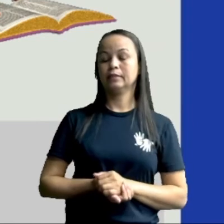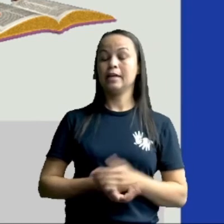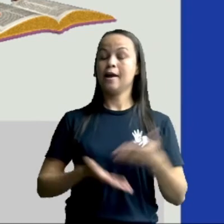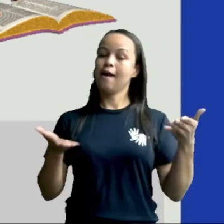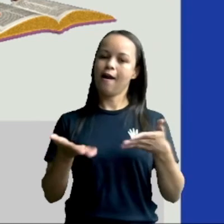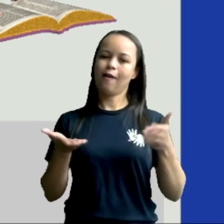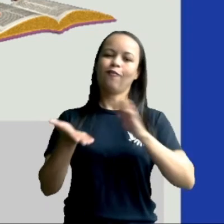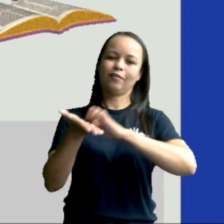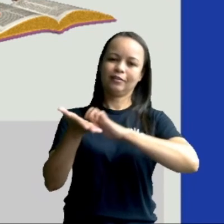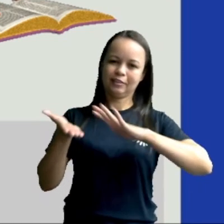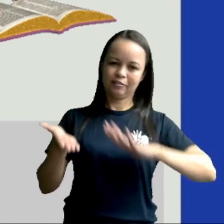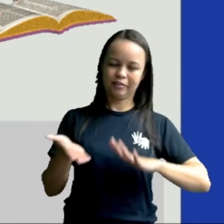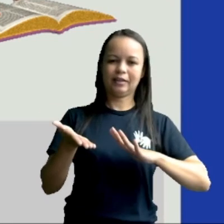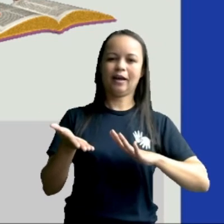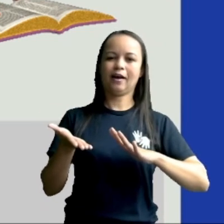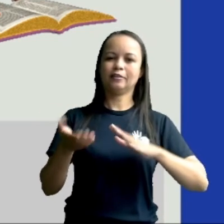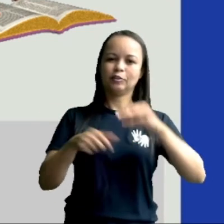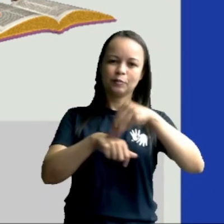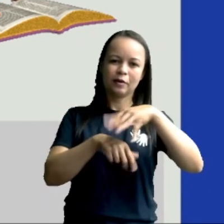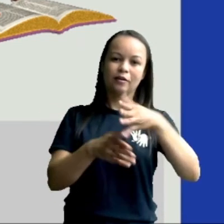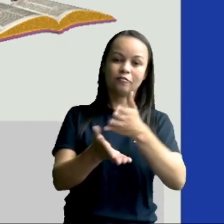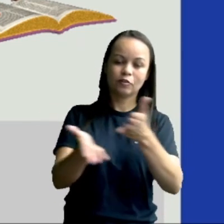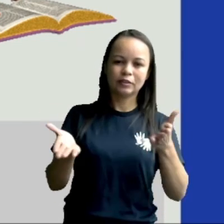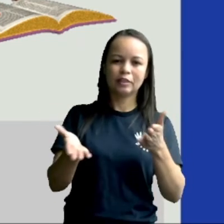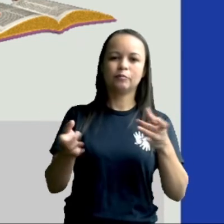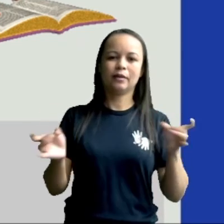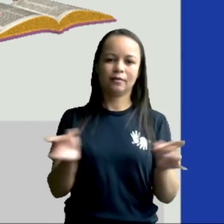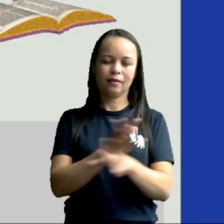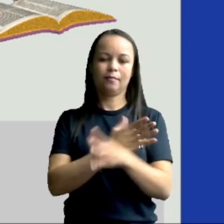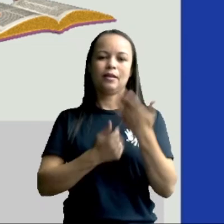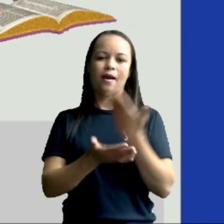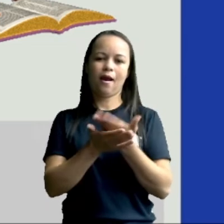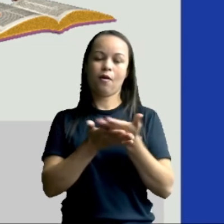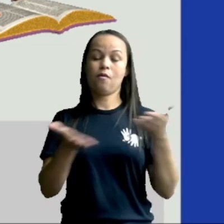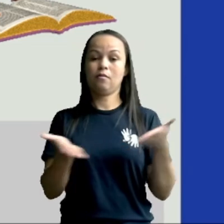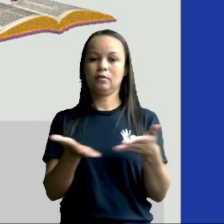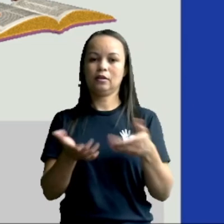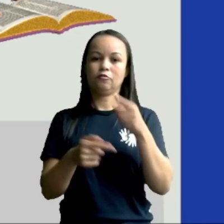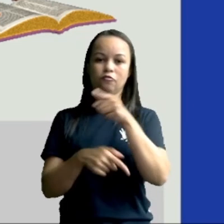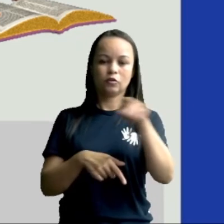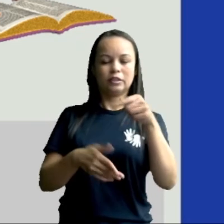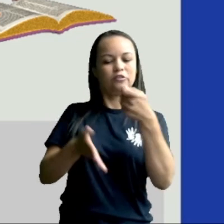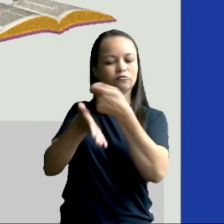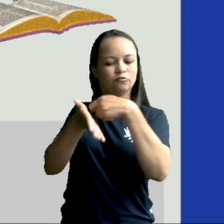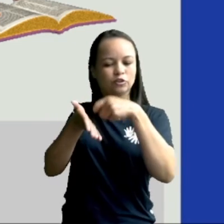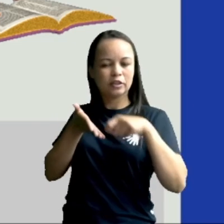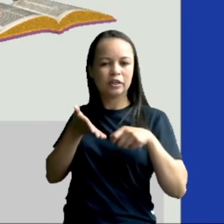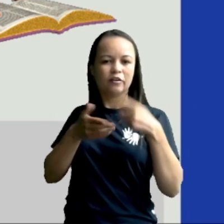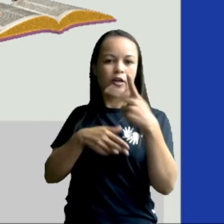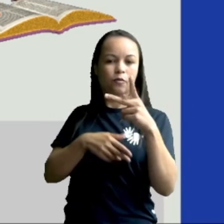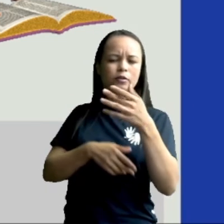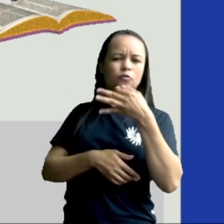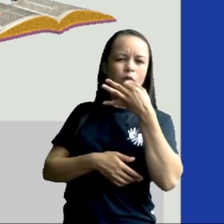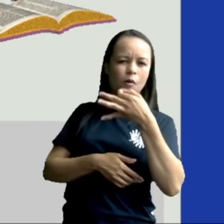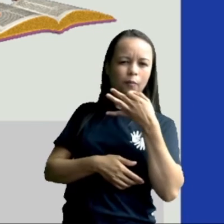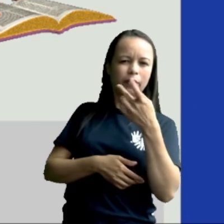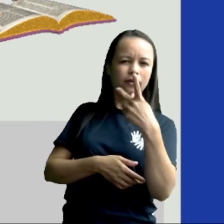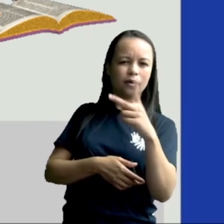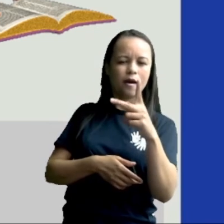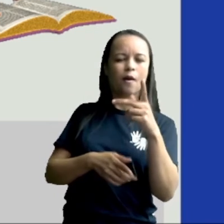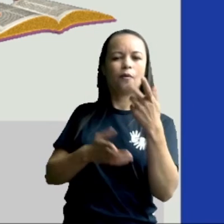atividade, lançando uma atividade para vocês, para a gente encerrar a nossa aula de hoje. Você vai escrever com suas palavras o que são